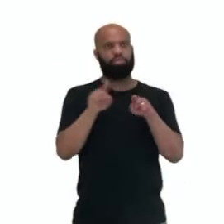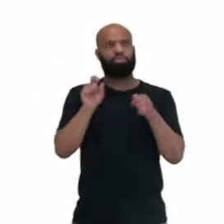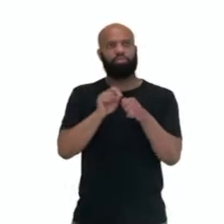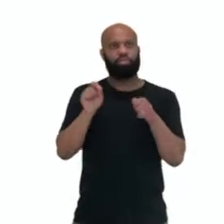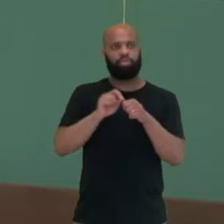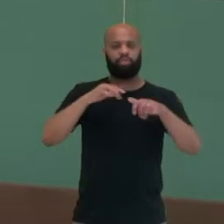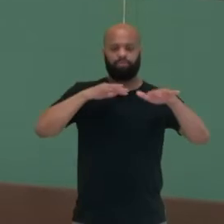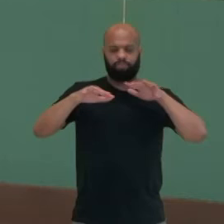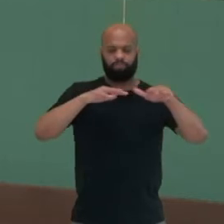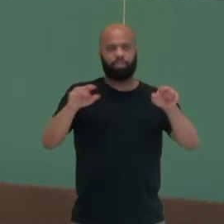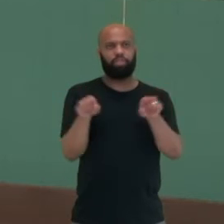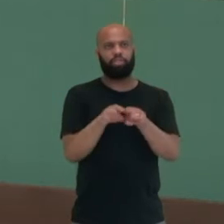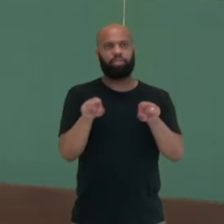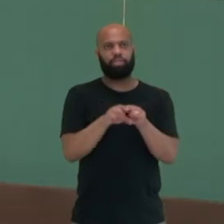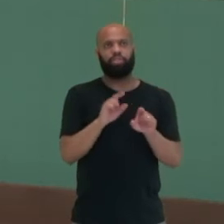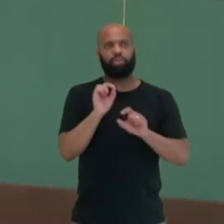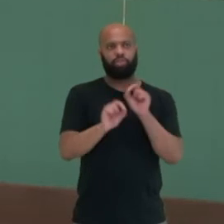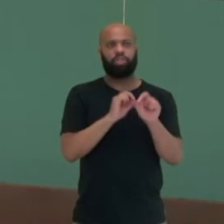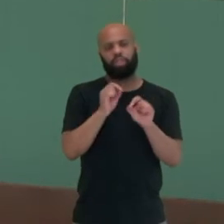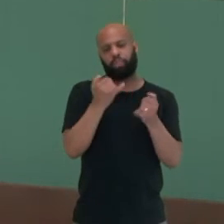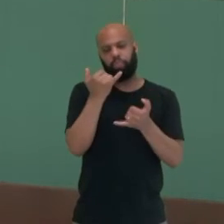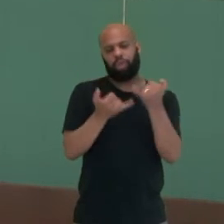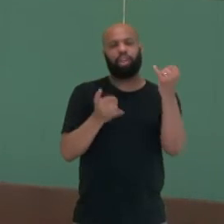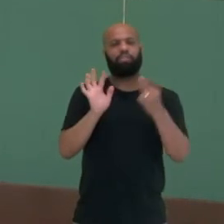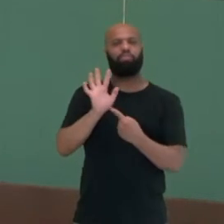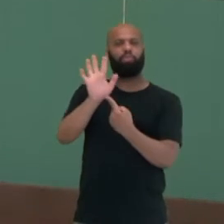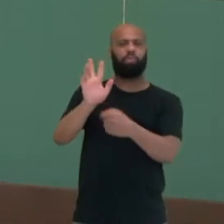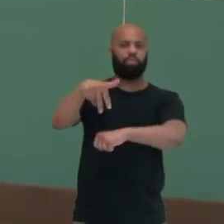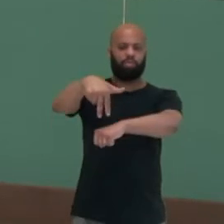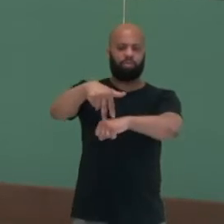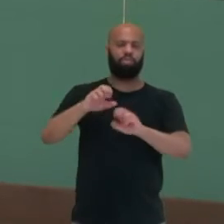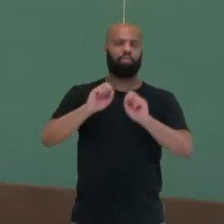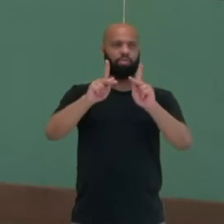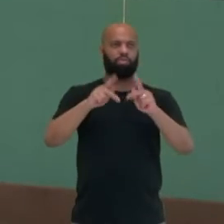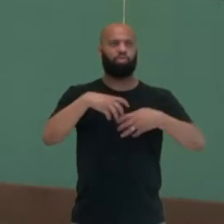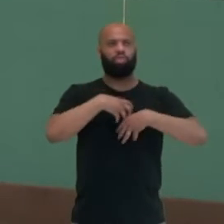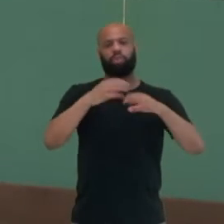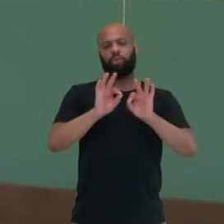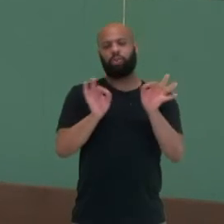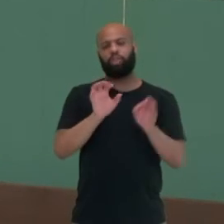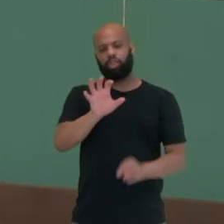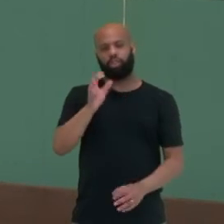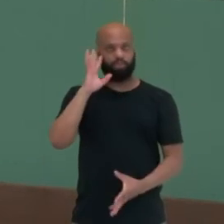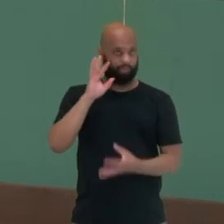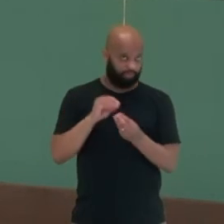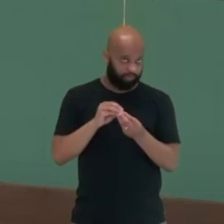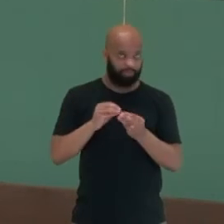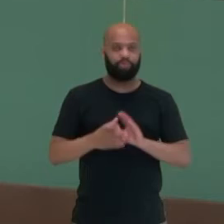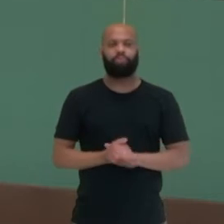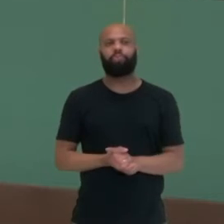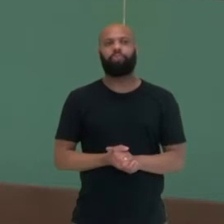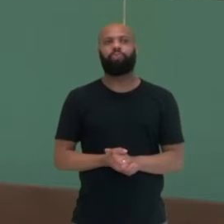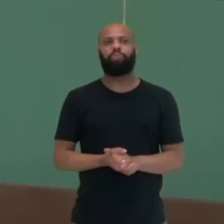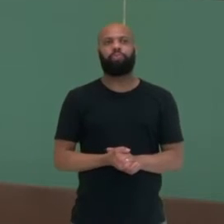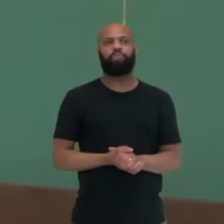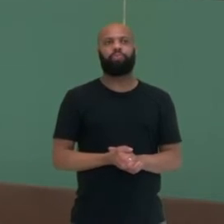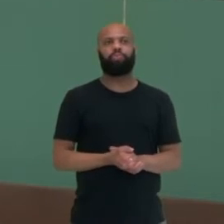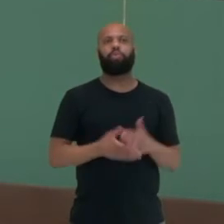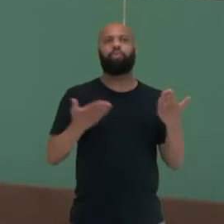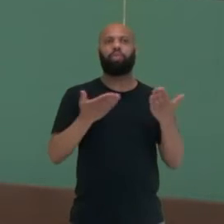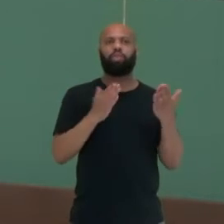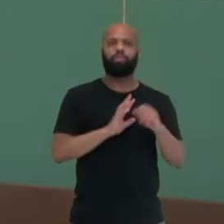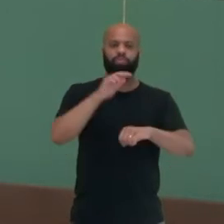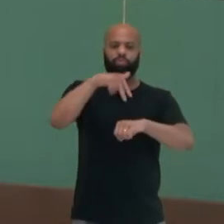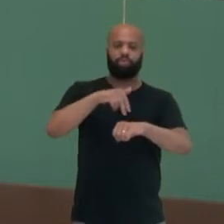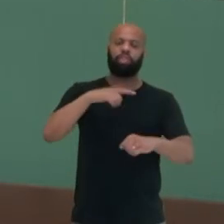lá. Tá? Então, é como se fosse uma apresentação, tá? De uma maneira bem simples para vocês entenderem. A